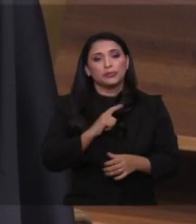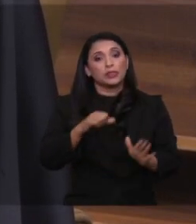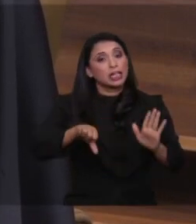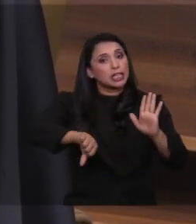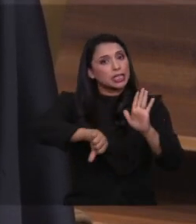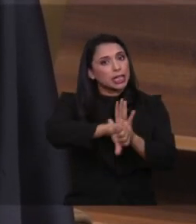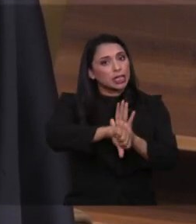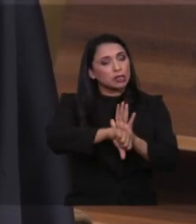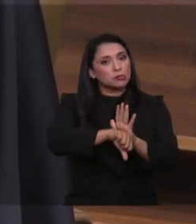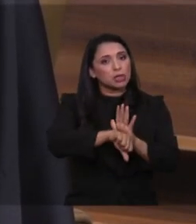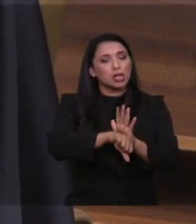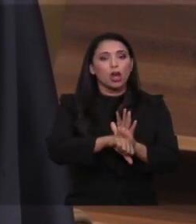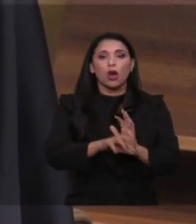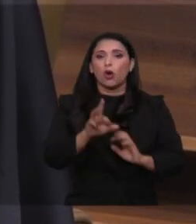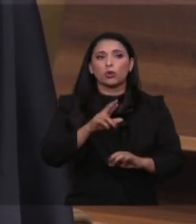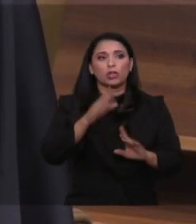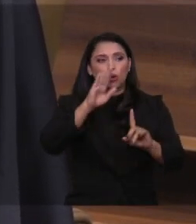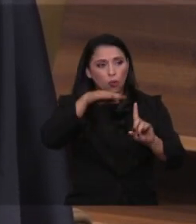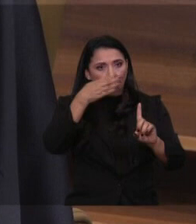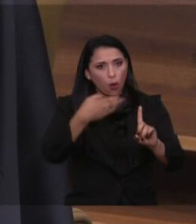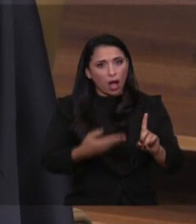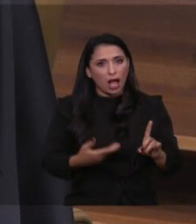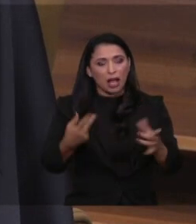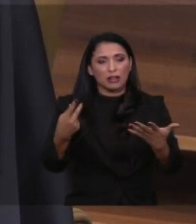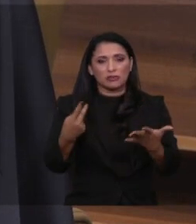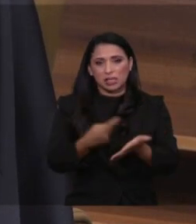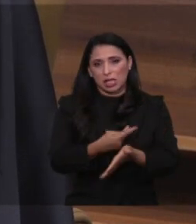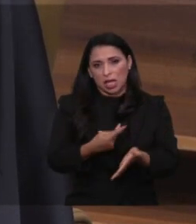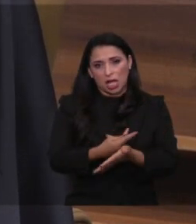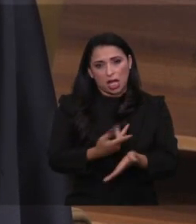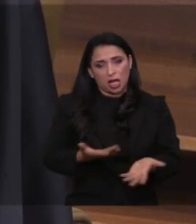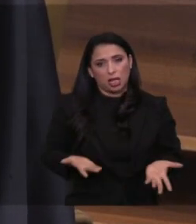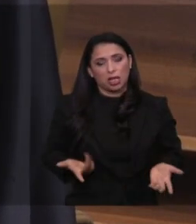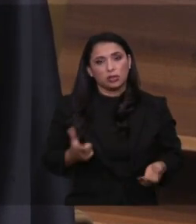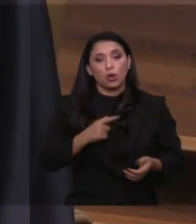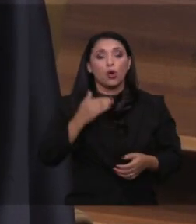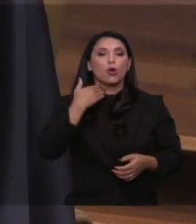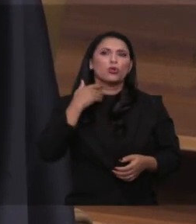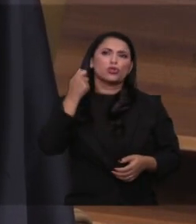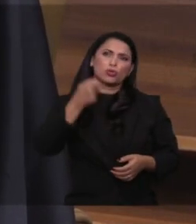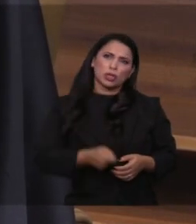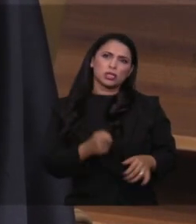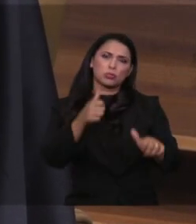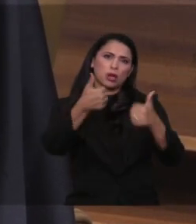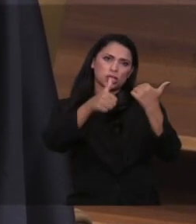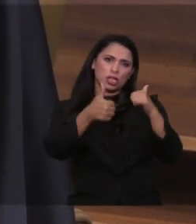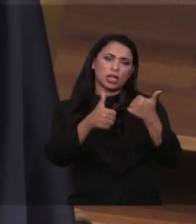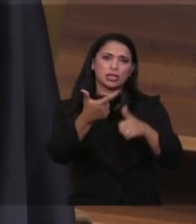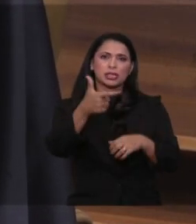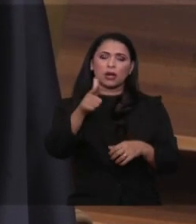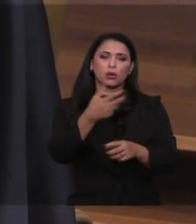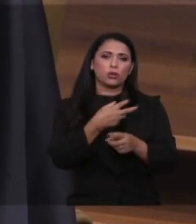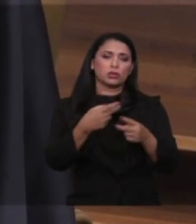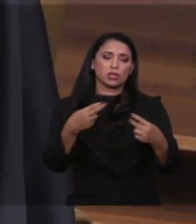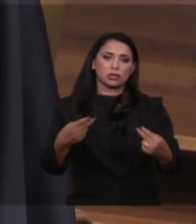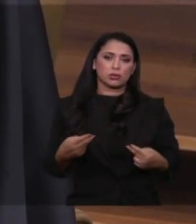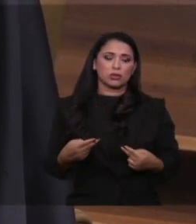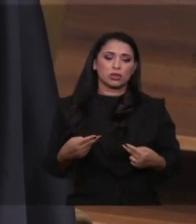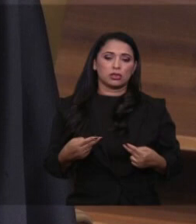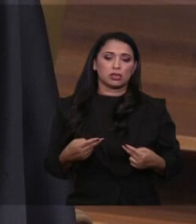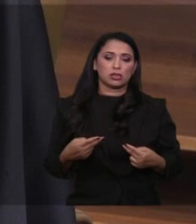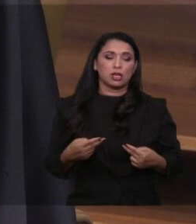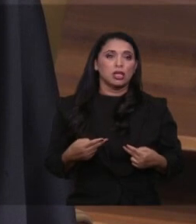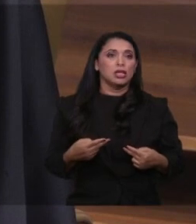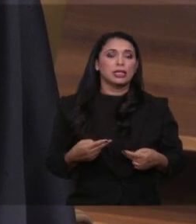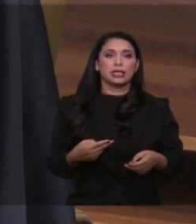infamante, conduta desonrosa. O juiz poderá considerar outros fatos que tornem evidente a impossibilidade de vida em